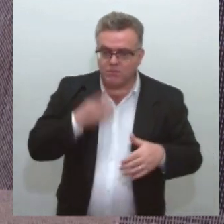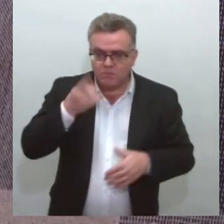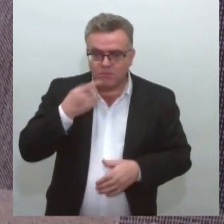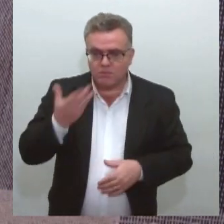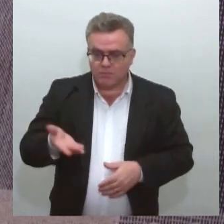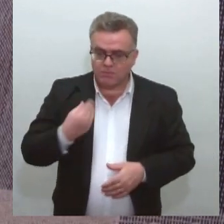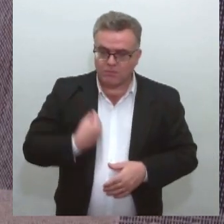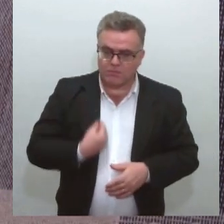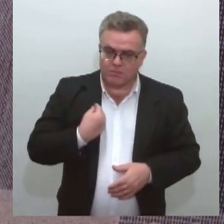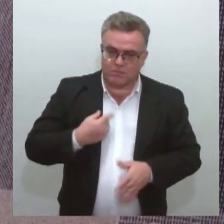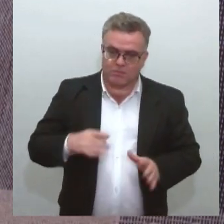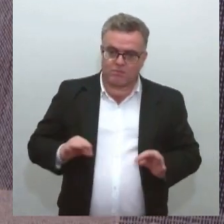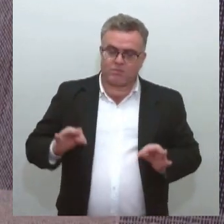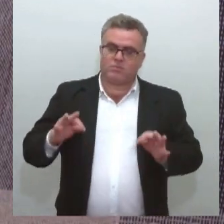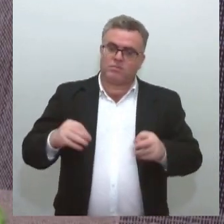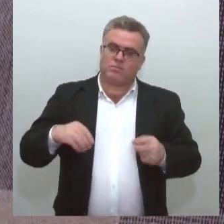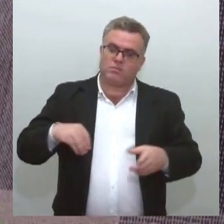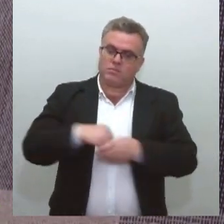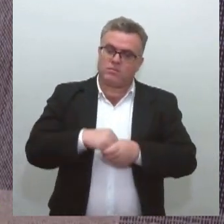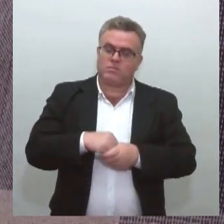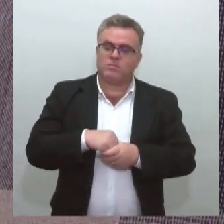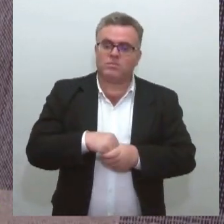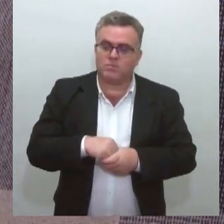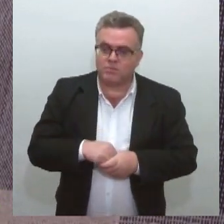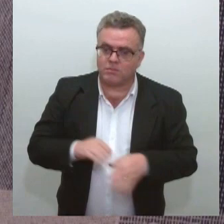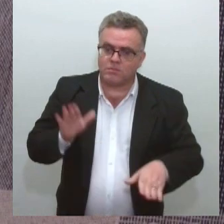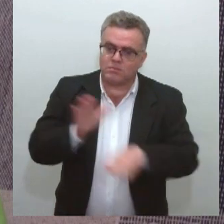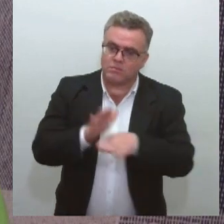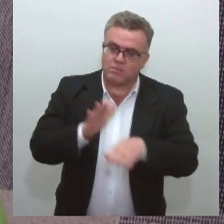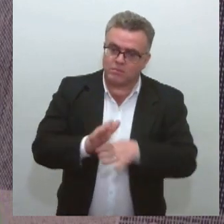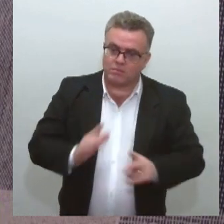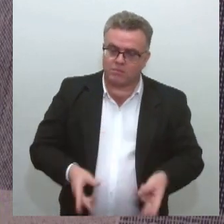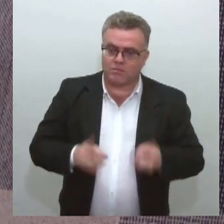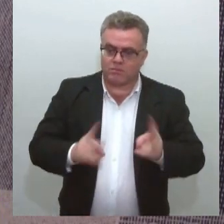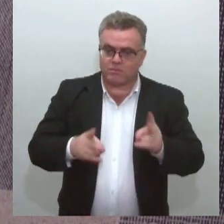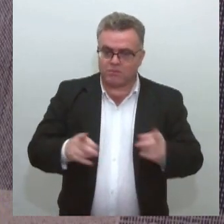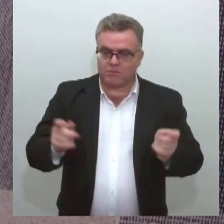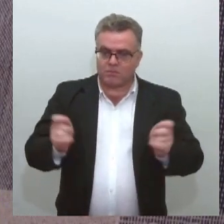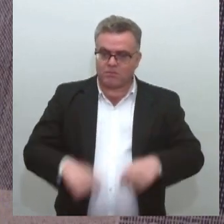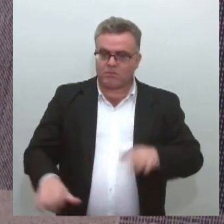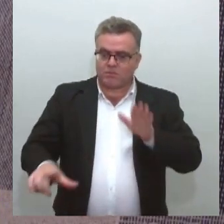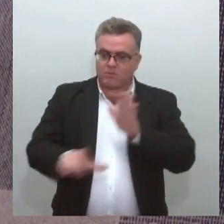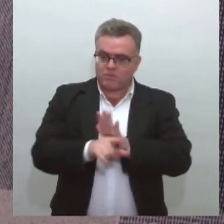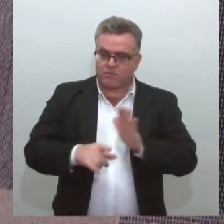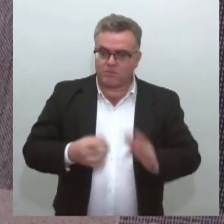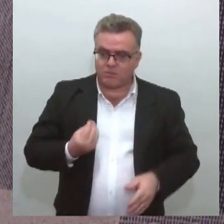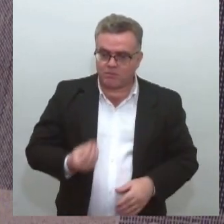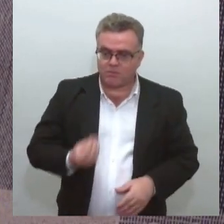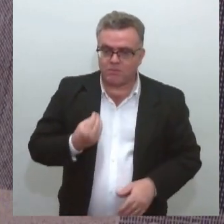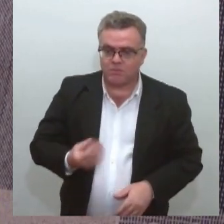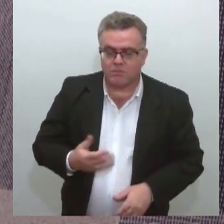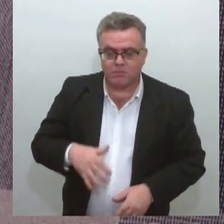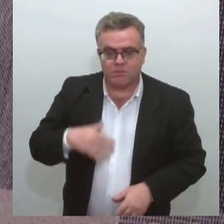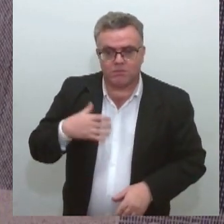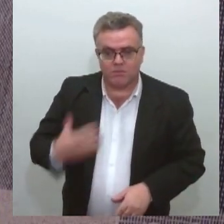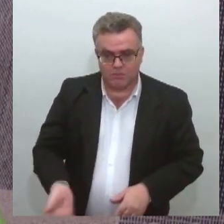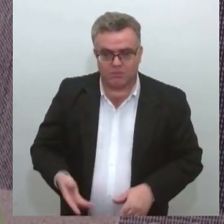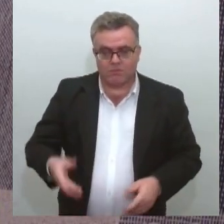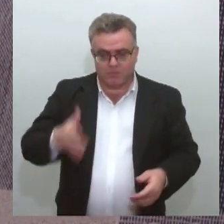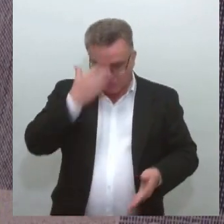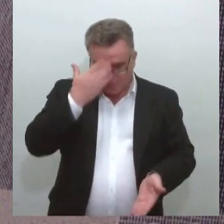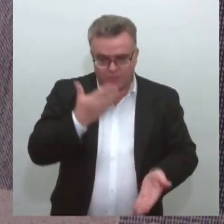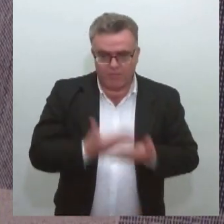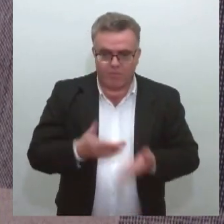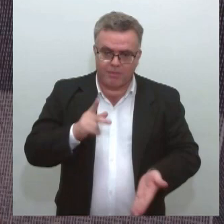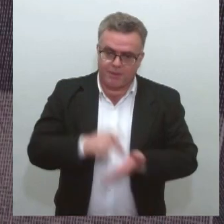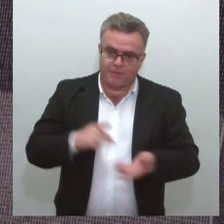que contribuíram direto e indiretamente para que essa lei viesse à tona, porque pode ter certeza que isso traz